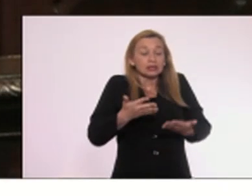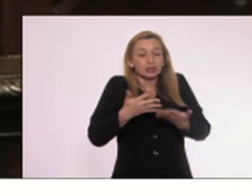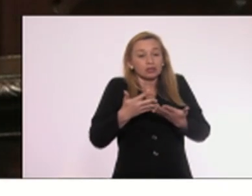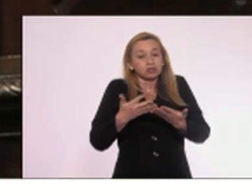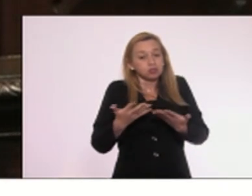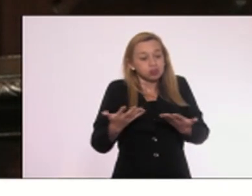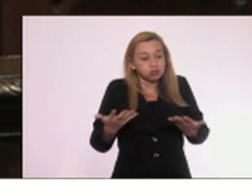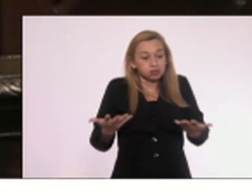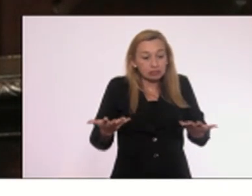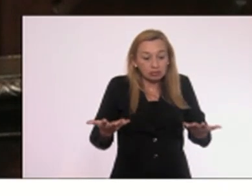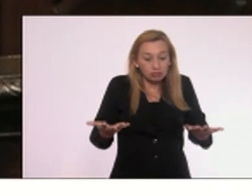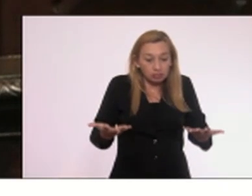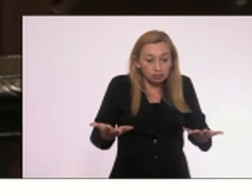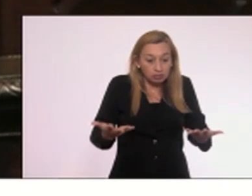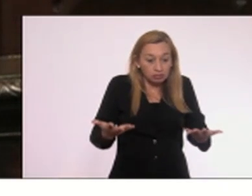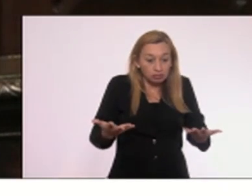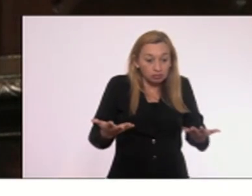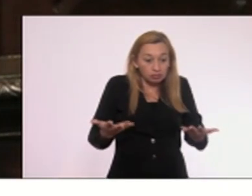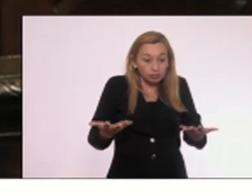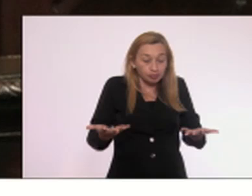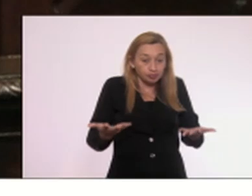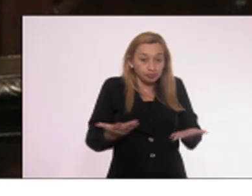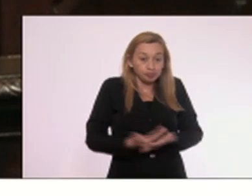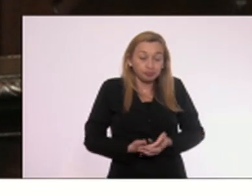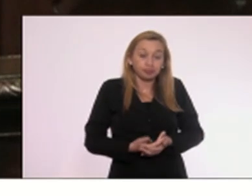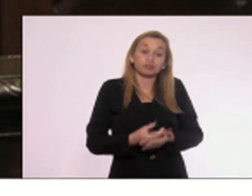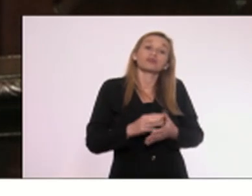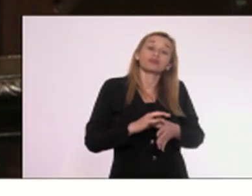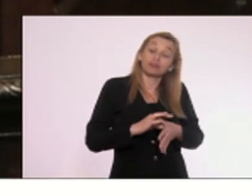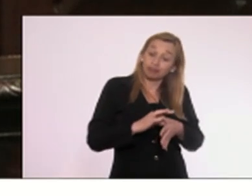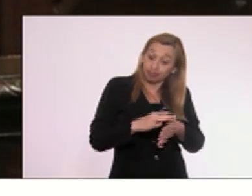imediato, promovi um Twitter